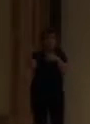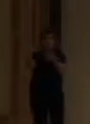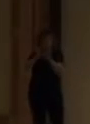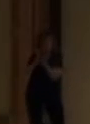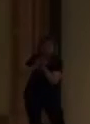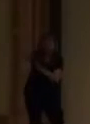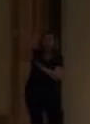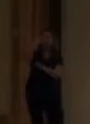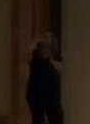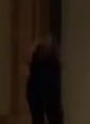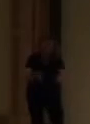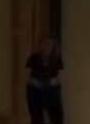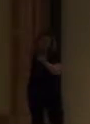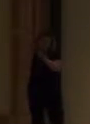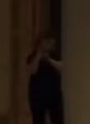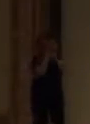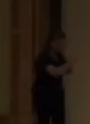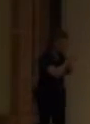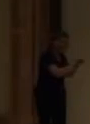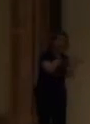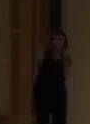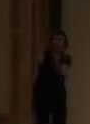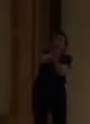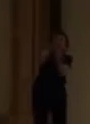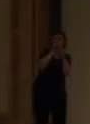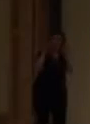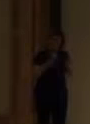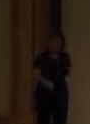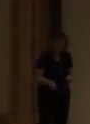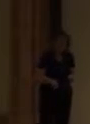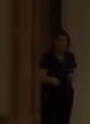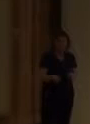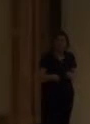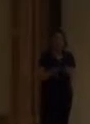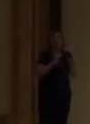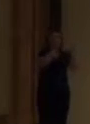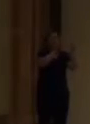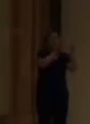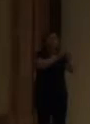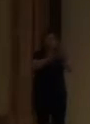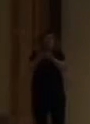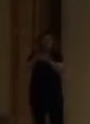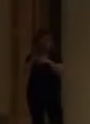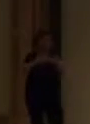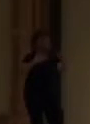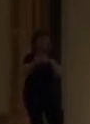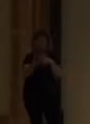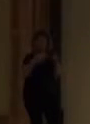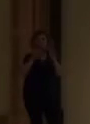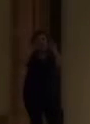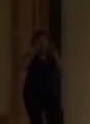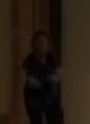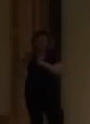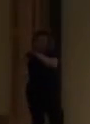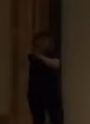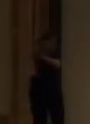então, fosse qual fosse a propaganda, fossem os filmes do Tarzan, fossem os livros